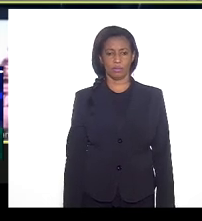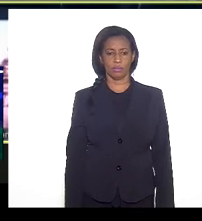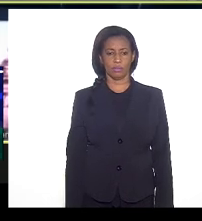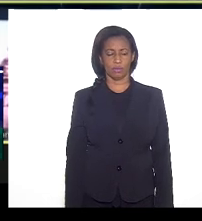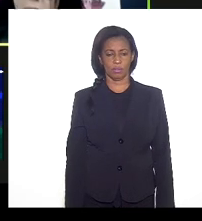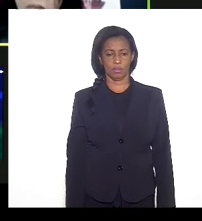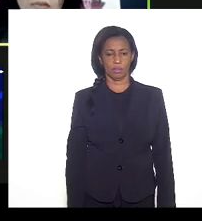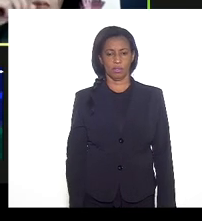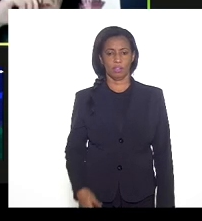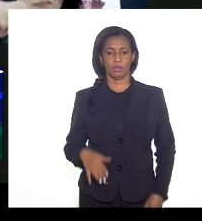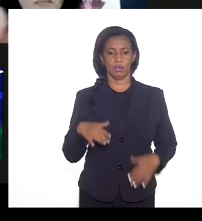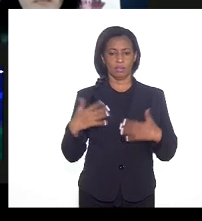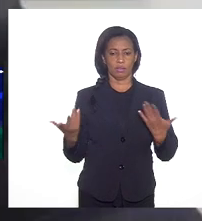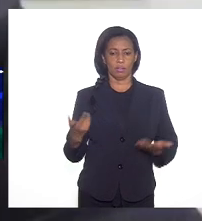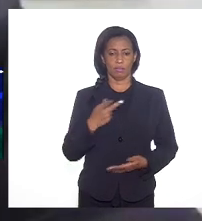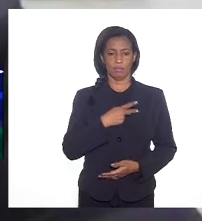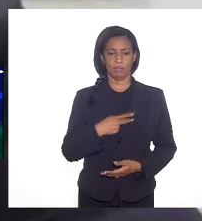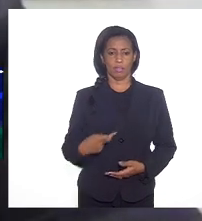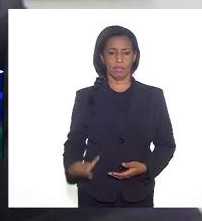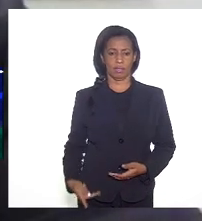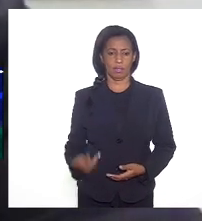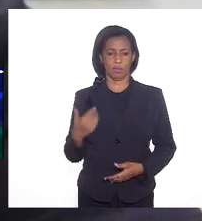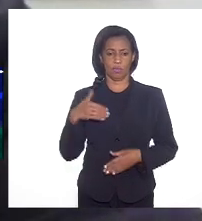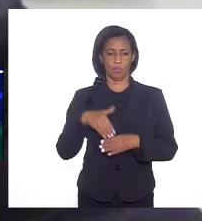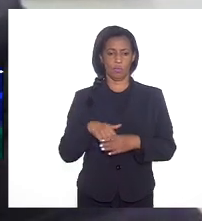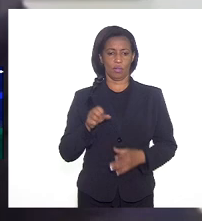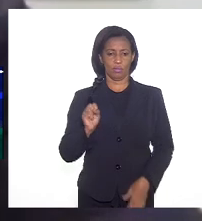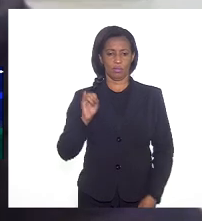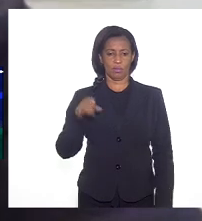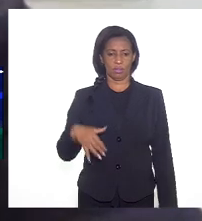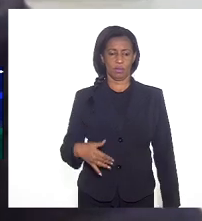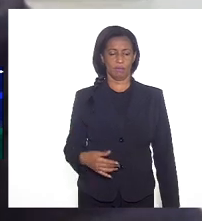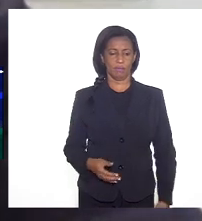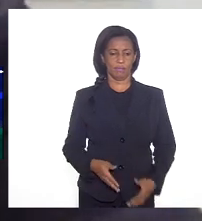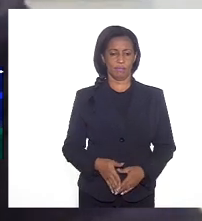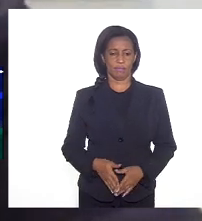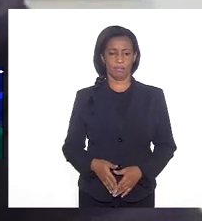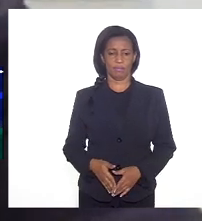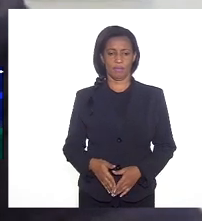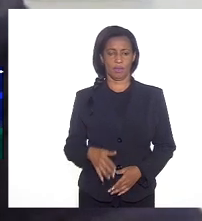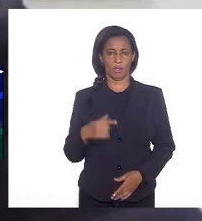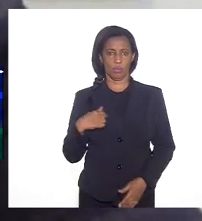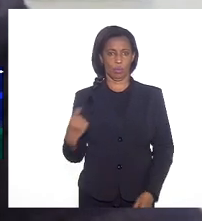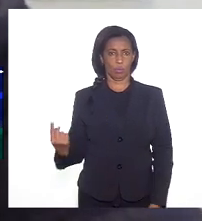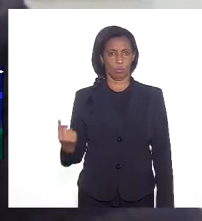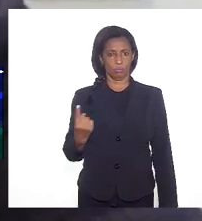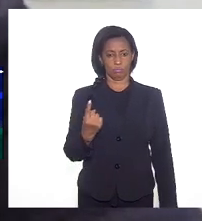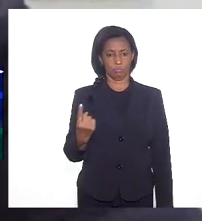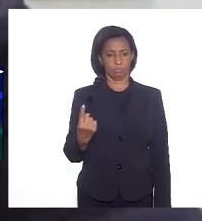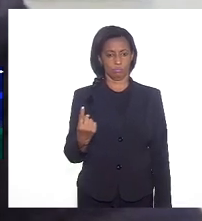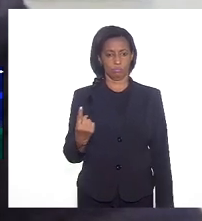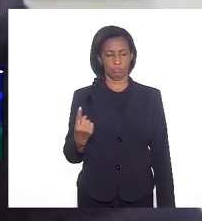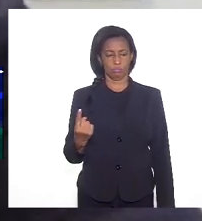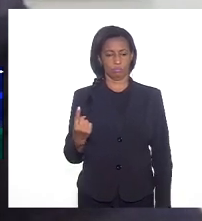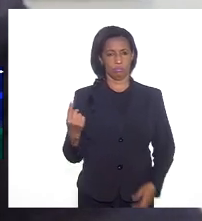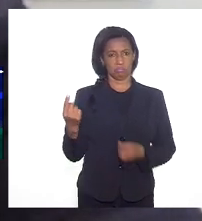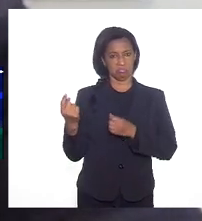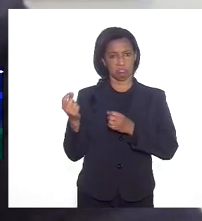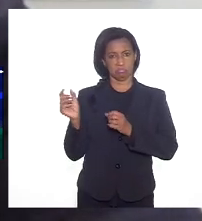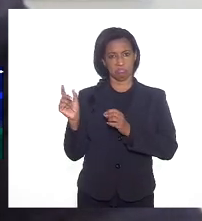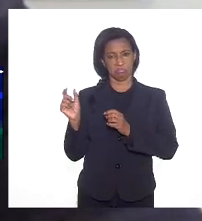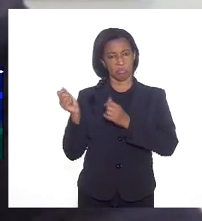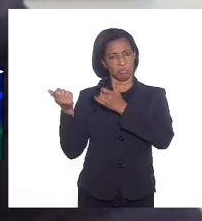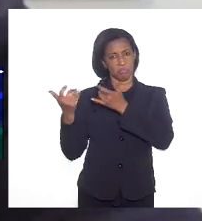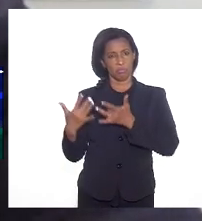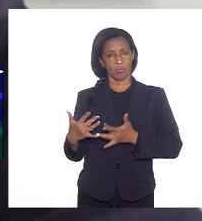Senhor presidente eu voto sim e faço aqui apenas uma um detalhamento aqui no